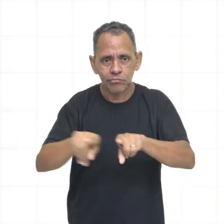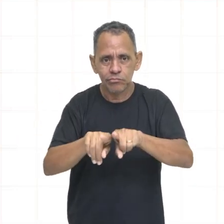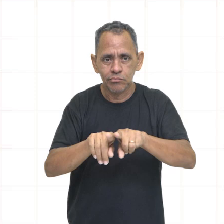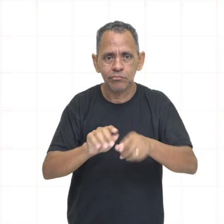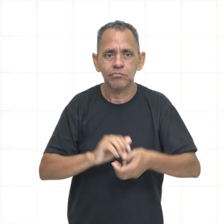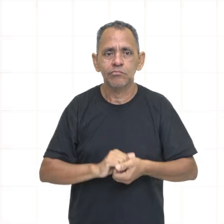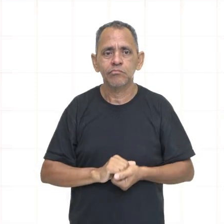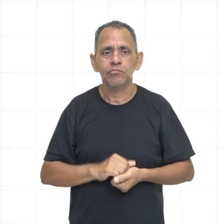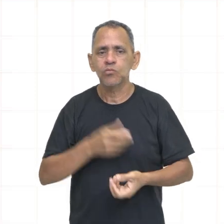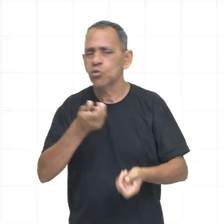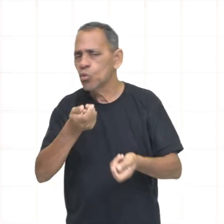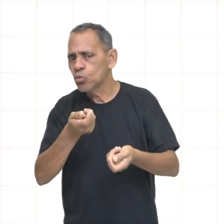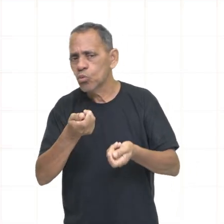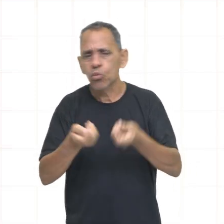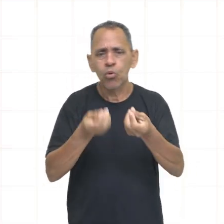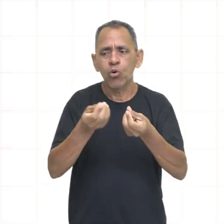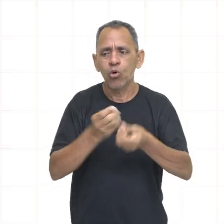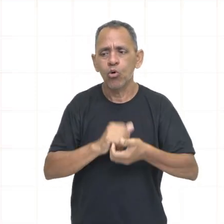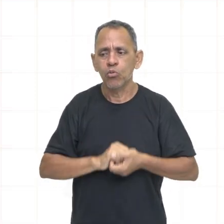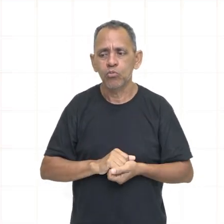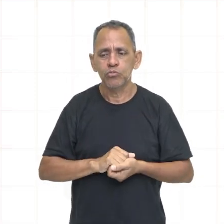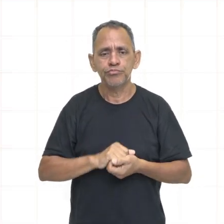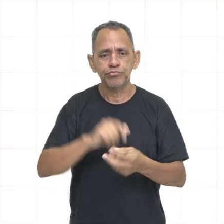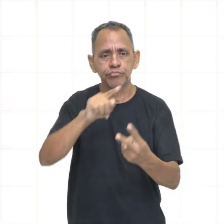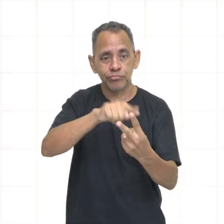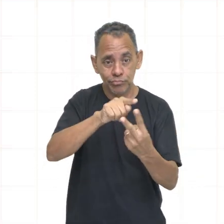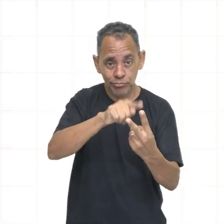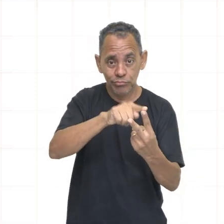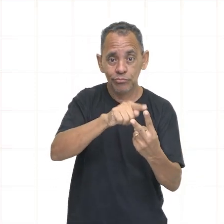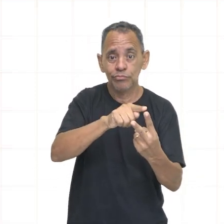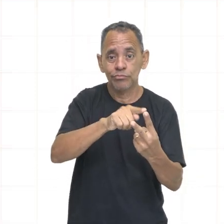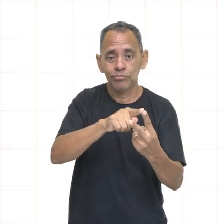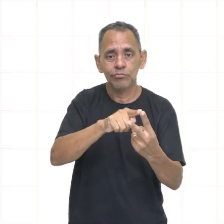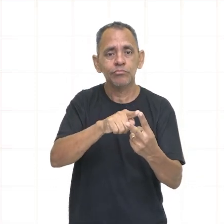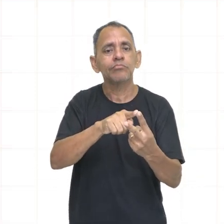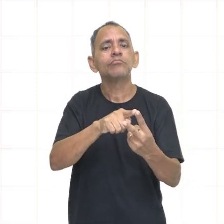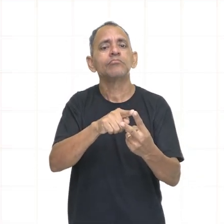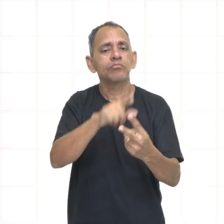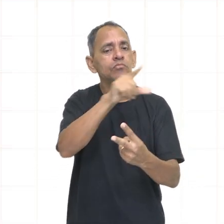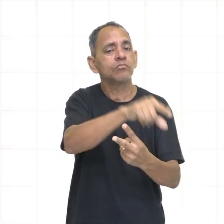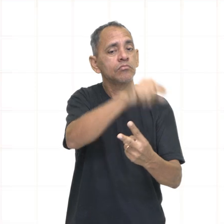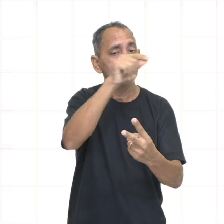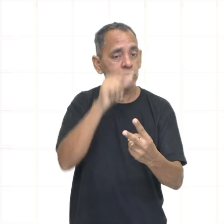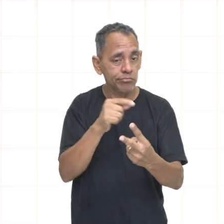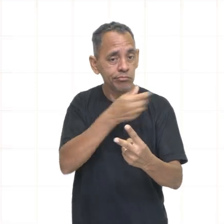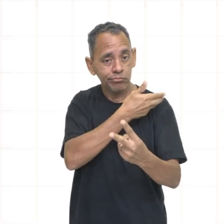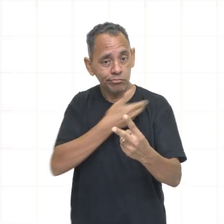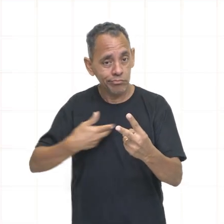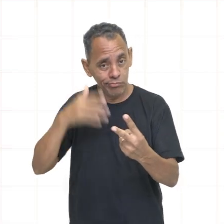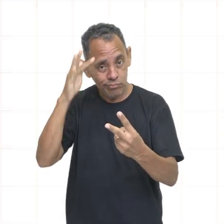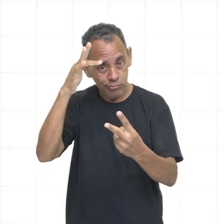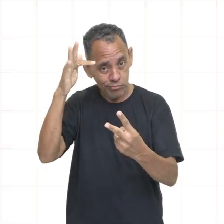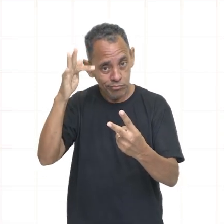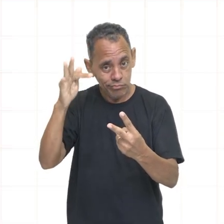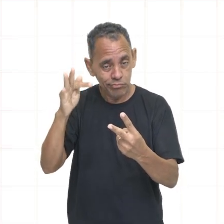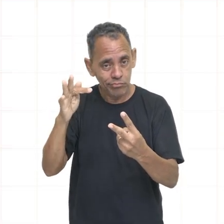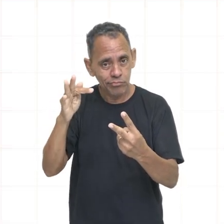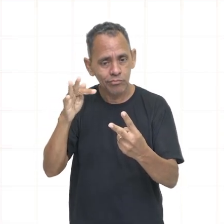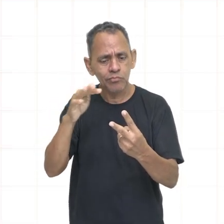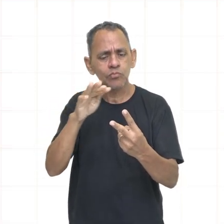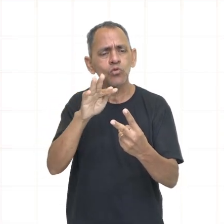Os administradores do BASA e da SUDAM eram indicados pelo governo federal, mas qual era a função deles,